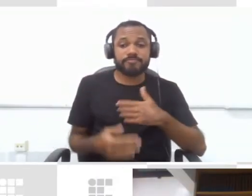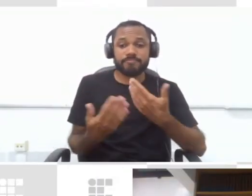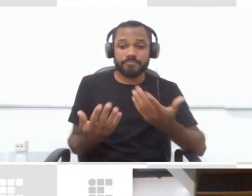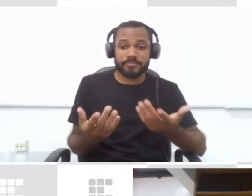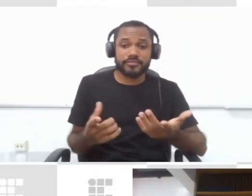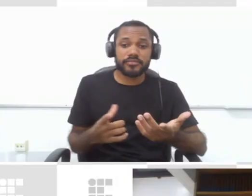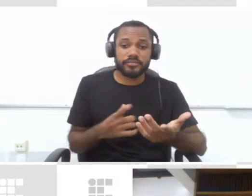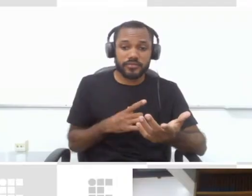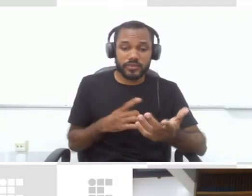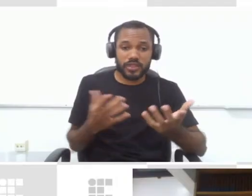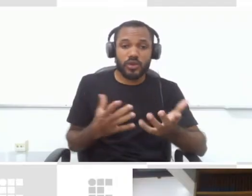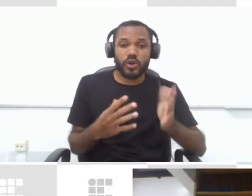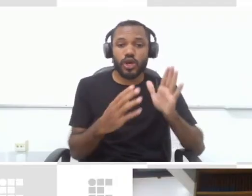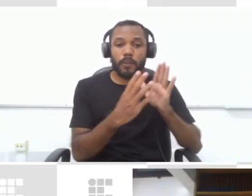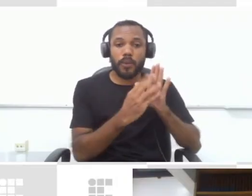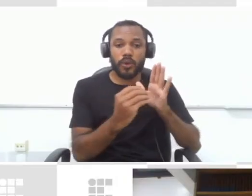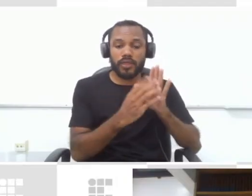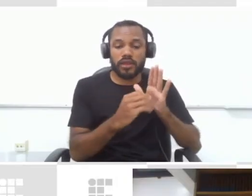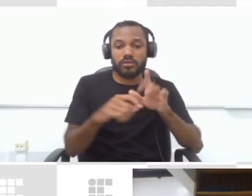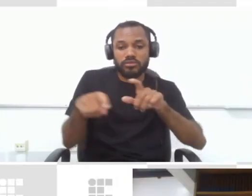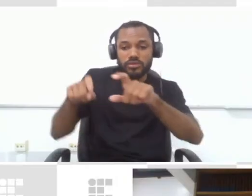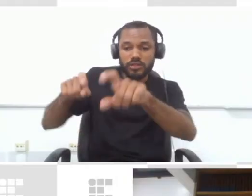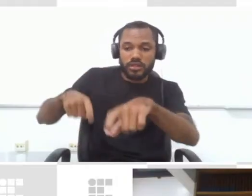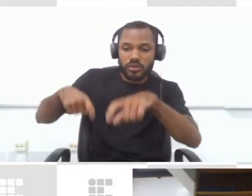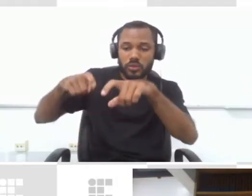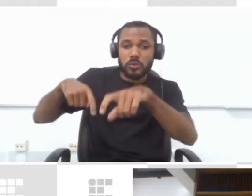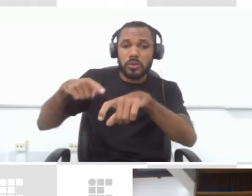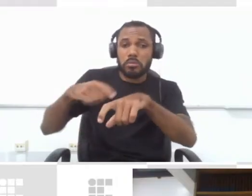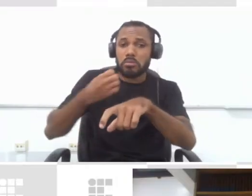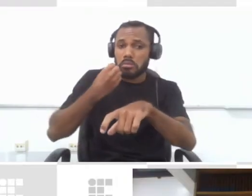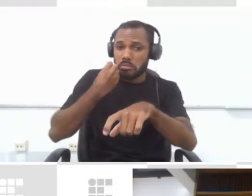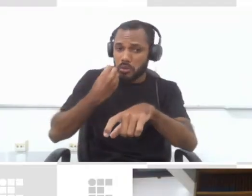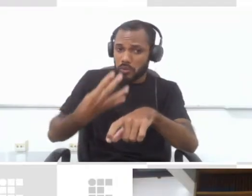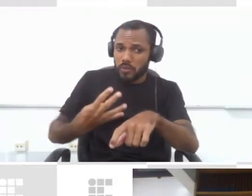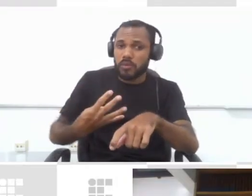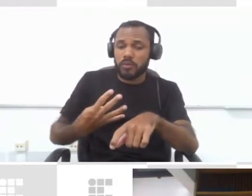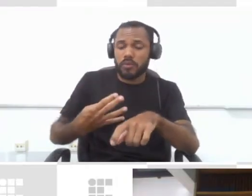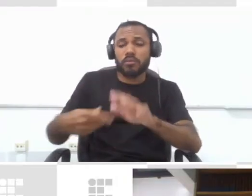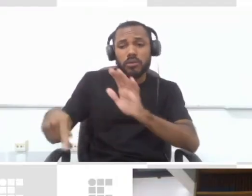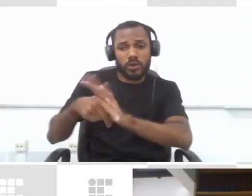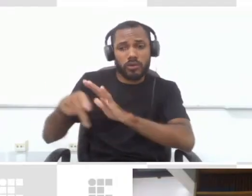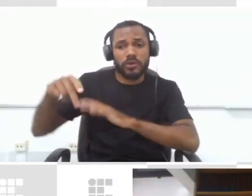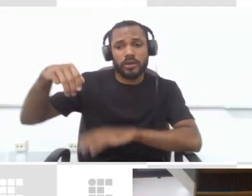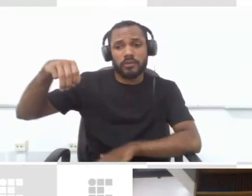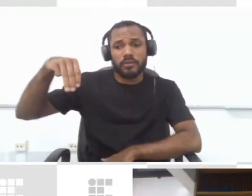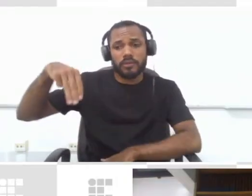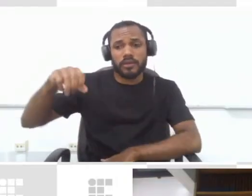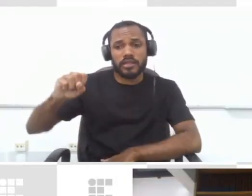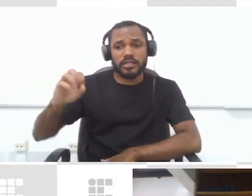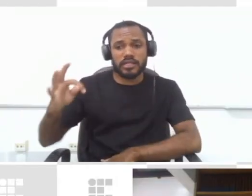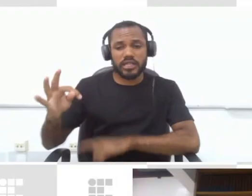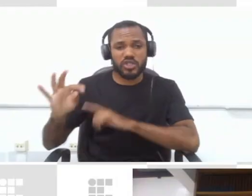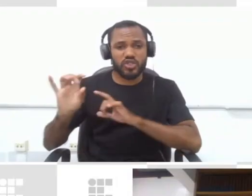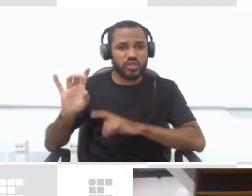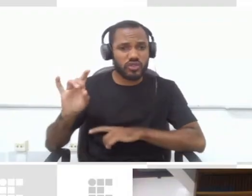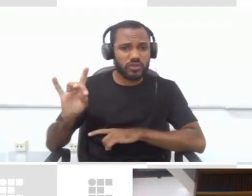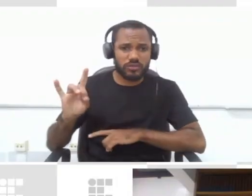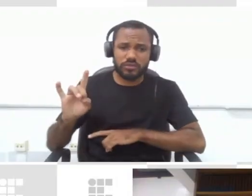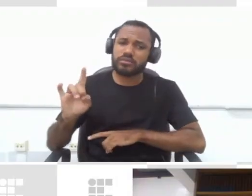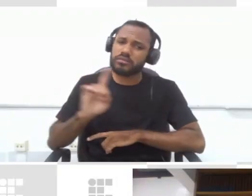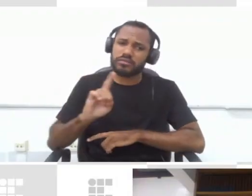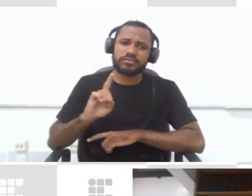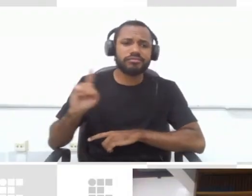de agricultura que é um modelo muito positivo, que é um modelo não apenas do MST, né? O MST é o mais com